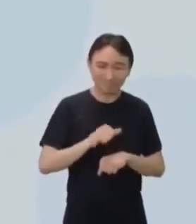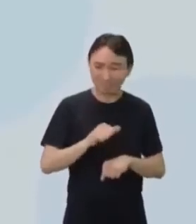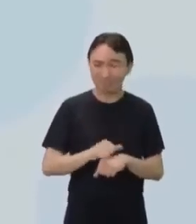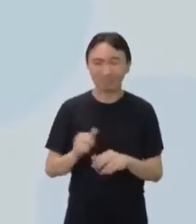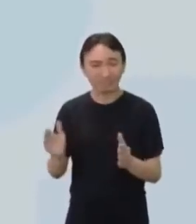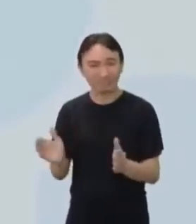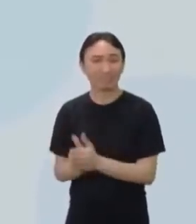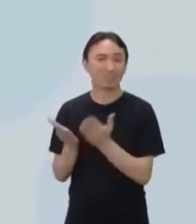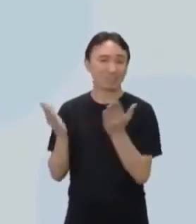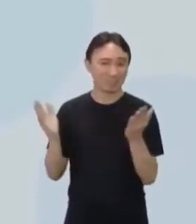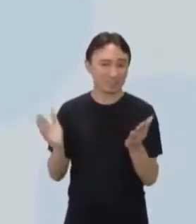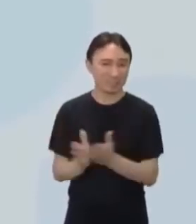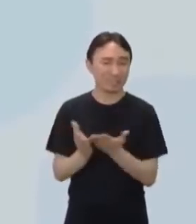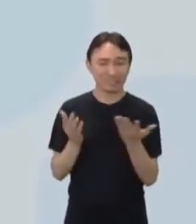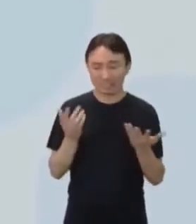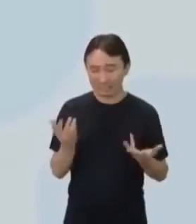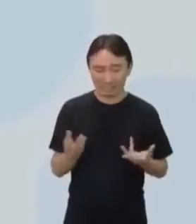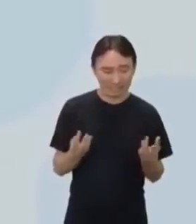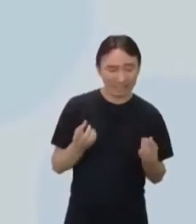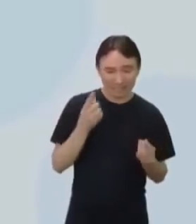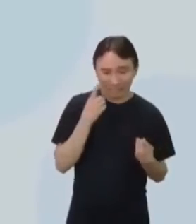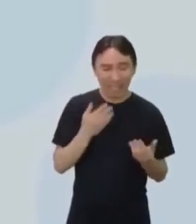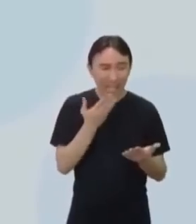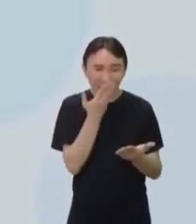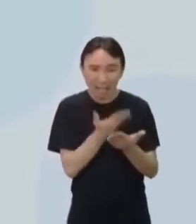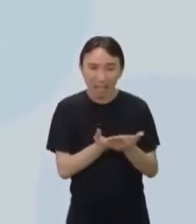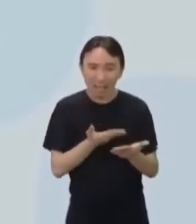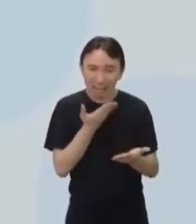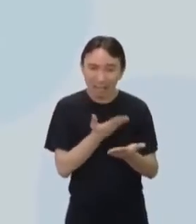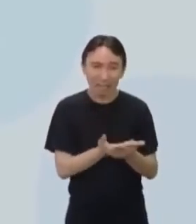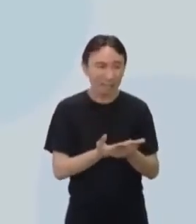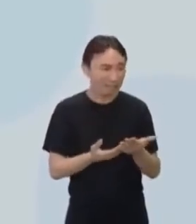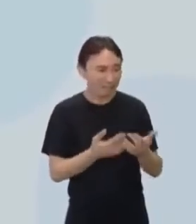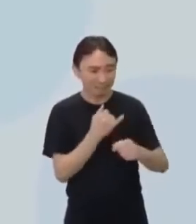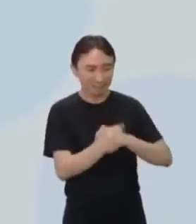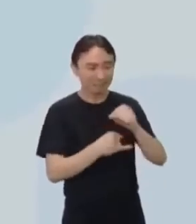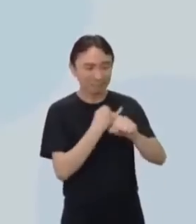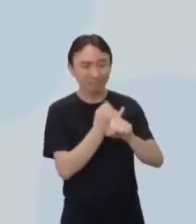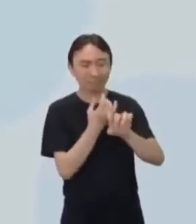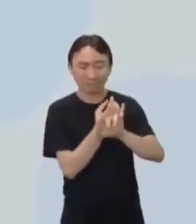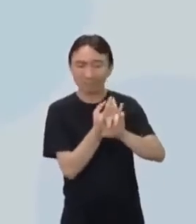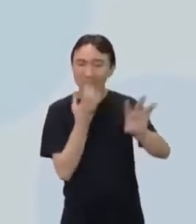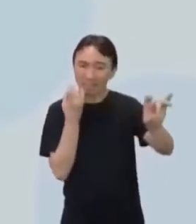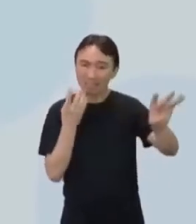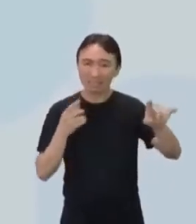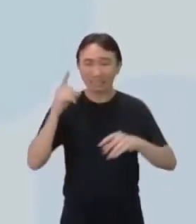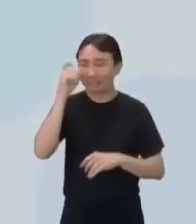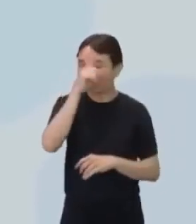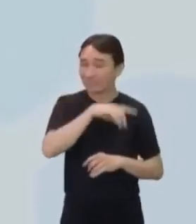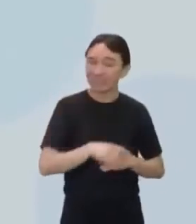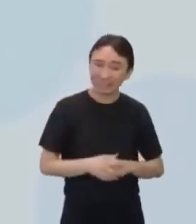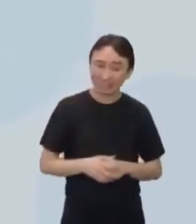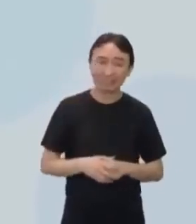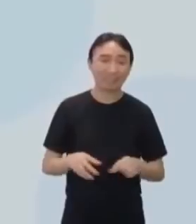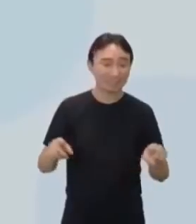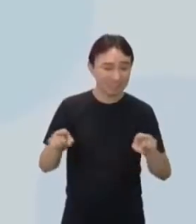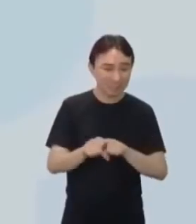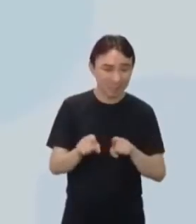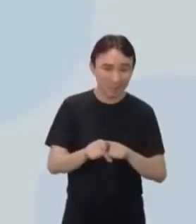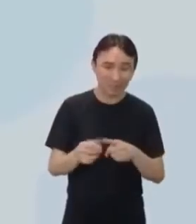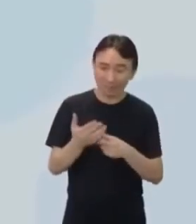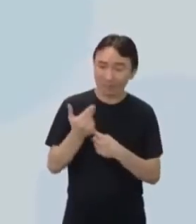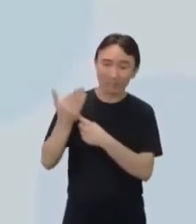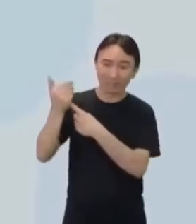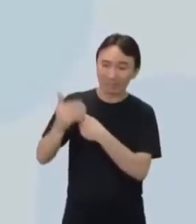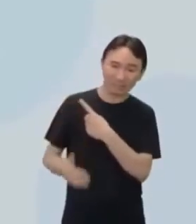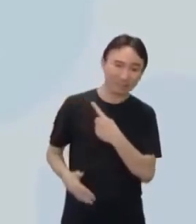que tiveram dificuldades de acompanhar, né, as aulas online, né, dificuldade de restrição tecnológica também, que a gente tem que ter um olhar